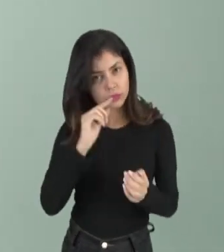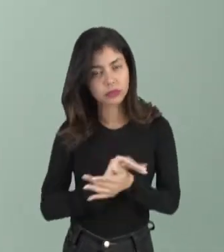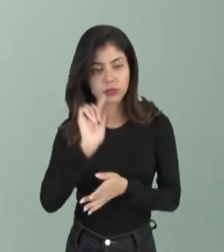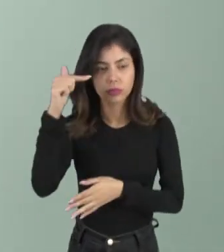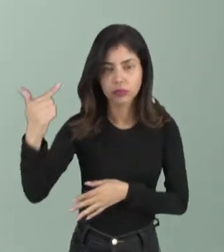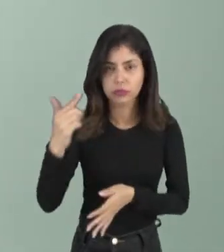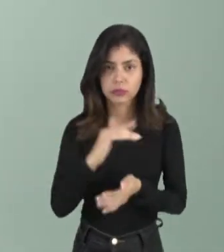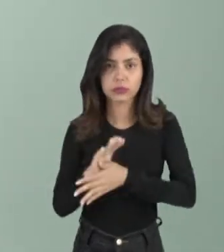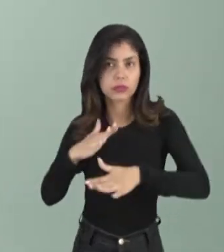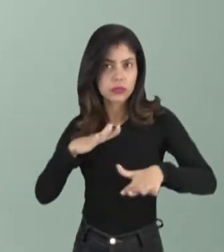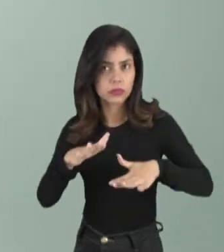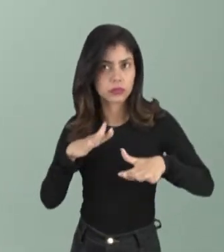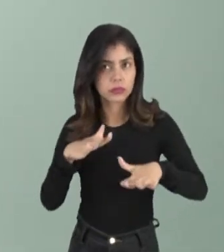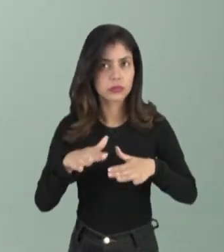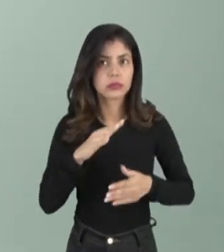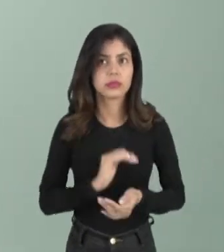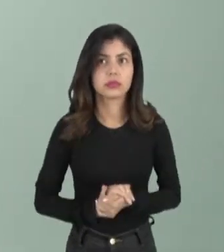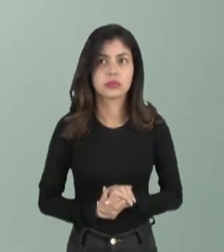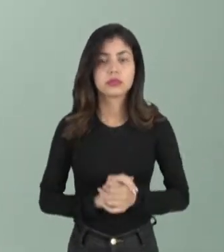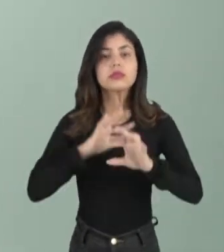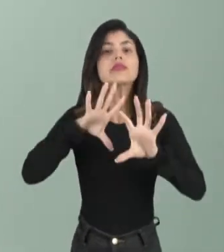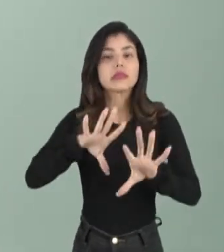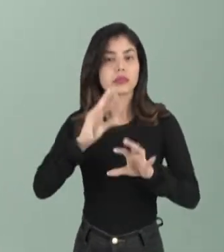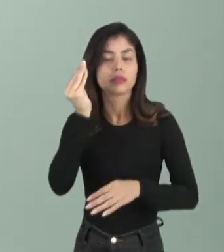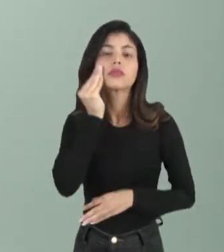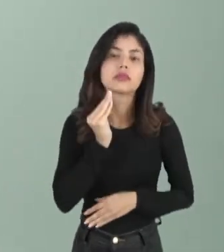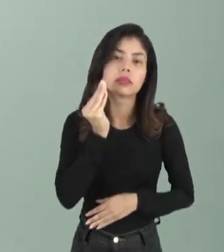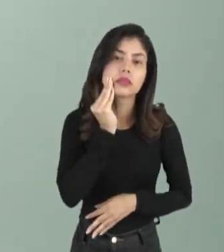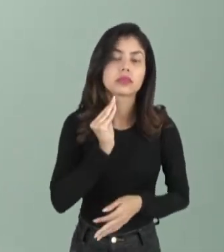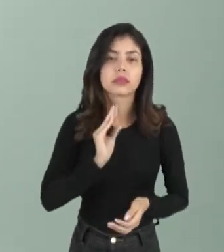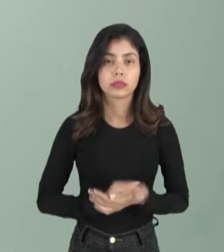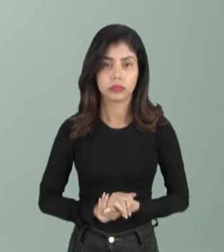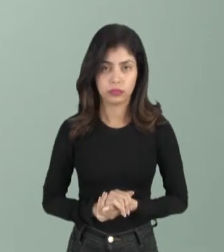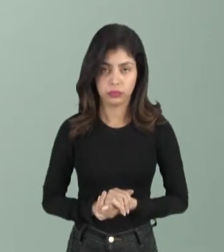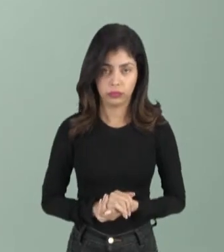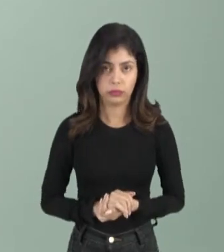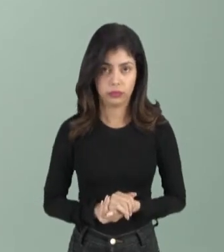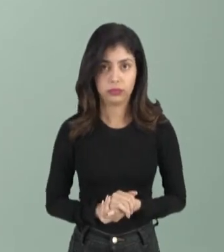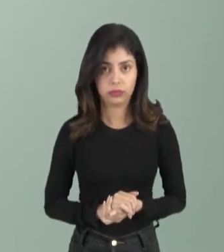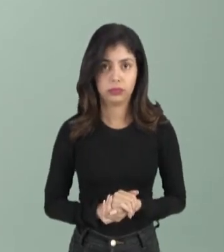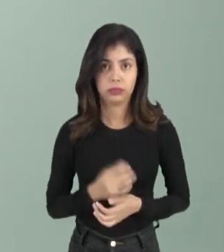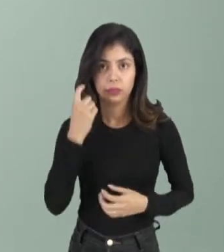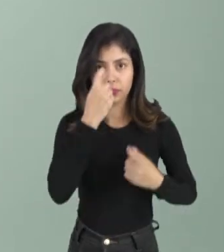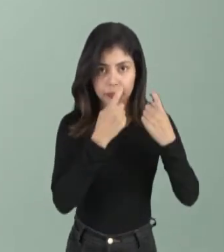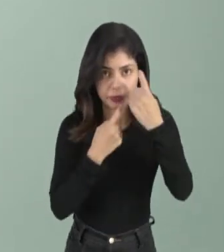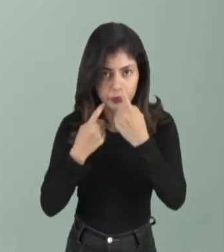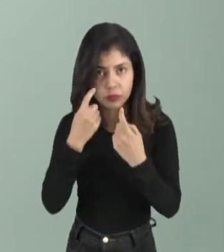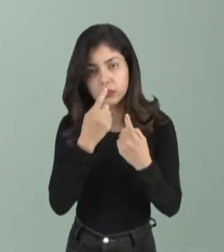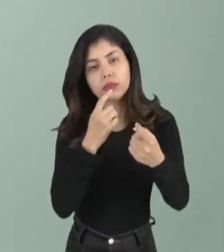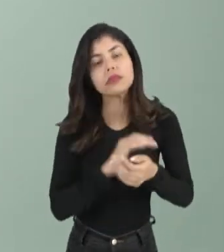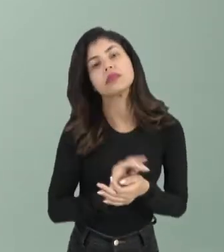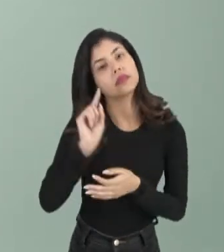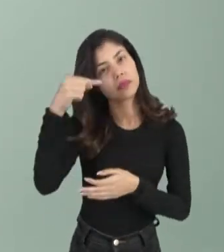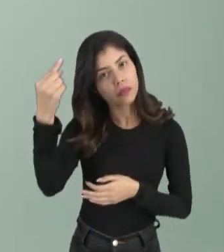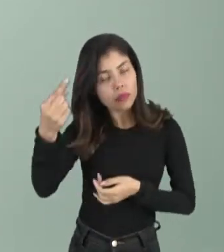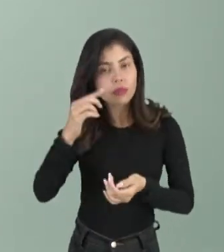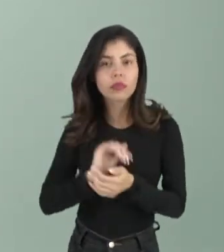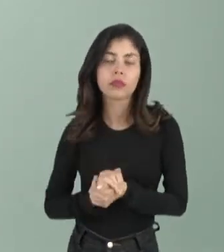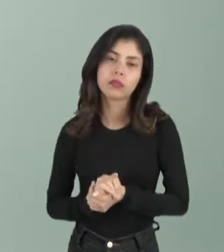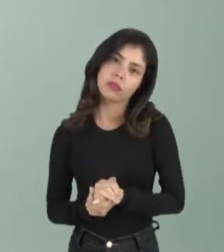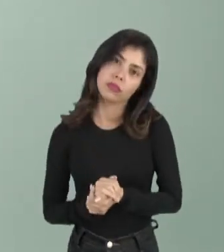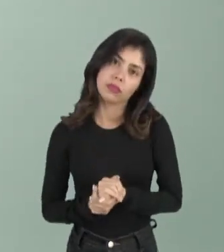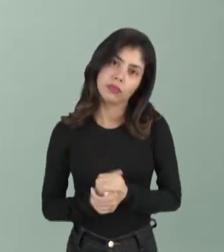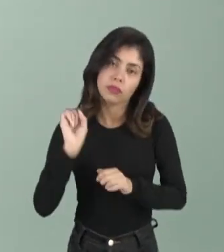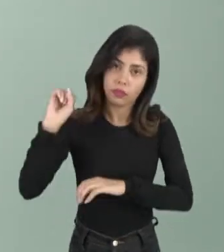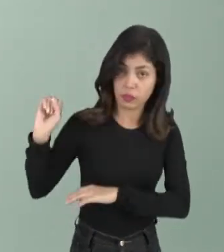pouco dos outros movimentos que tentavam é expressar aquilo